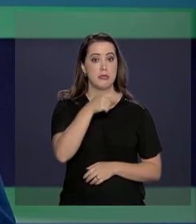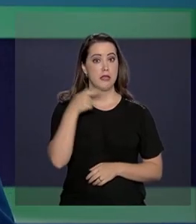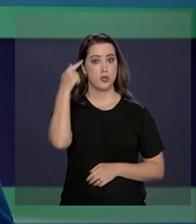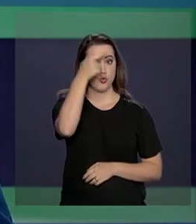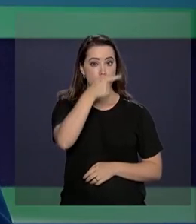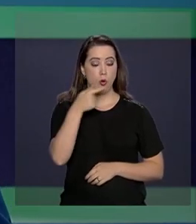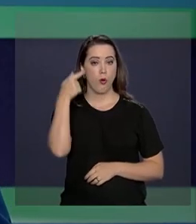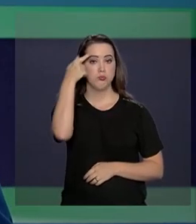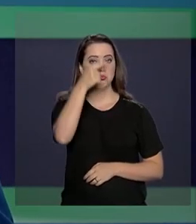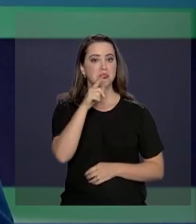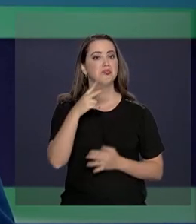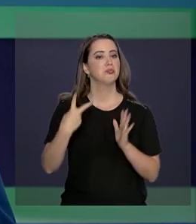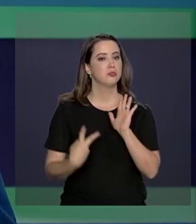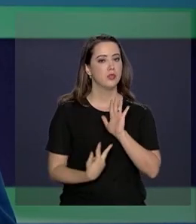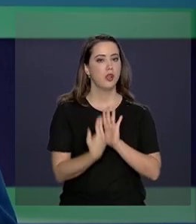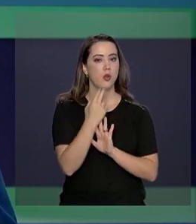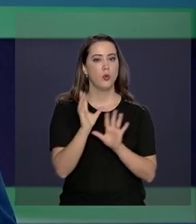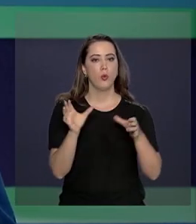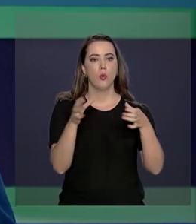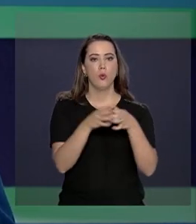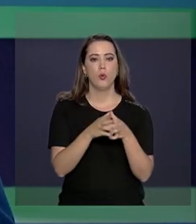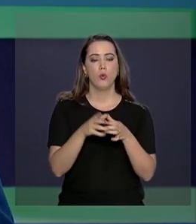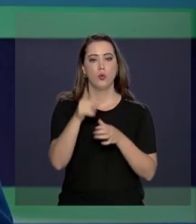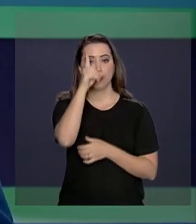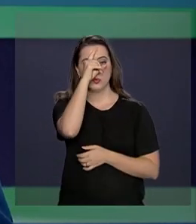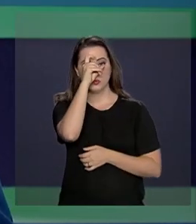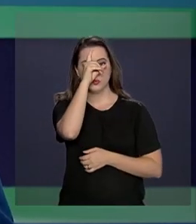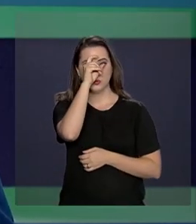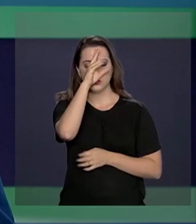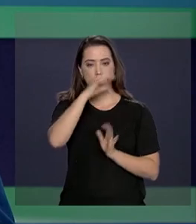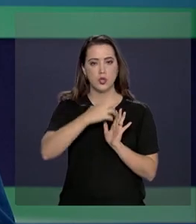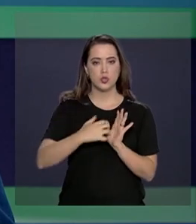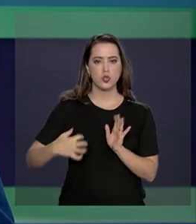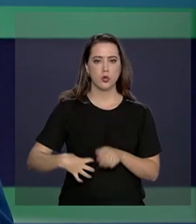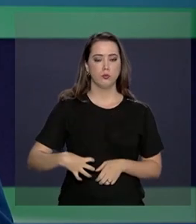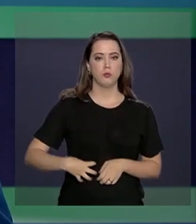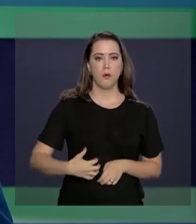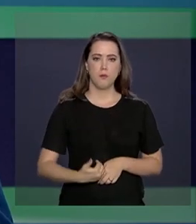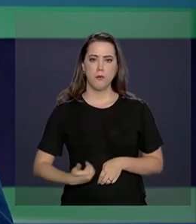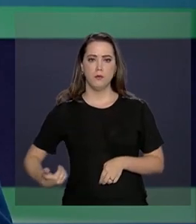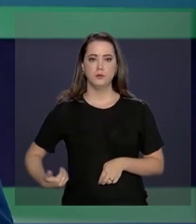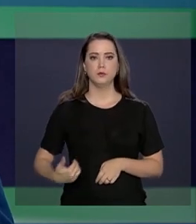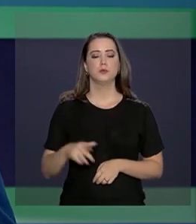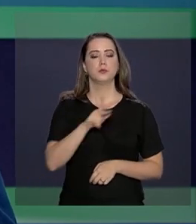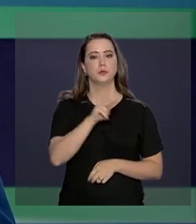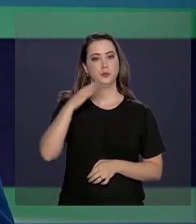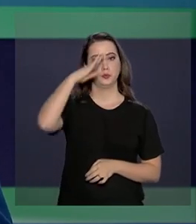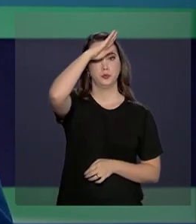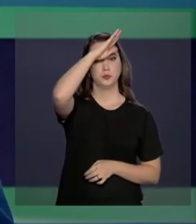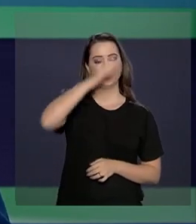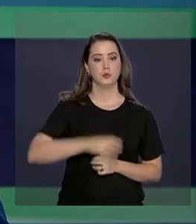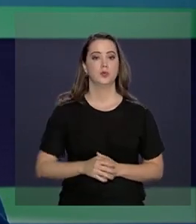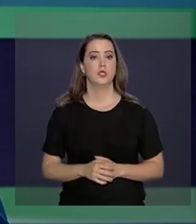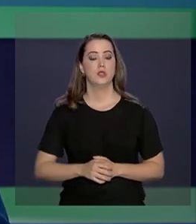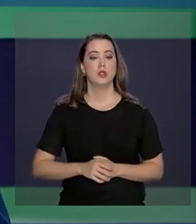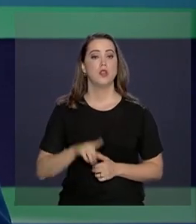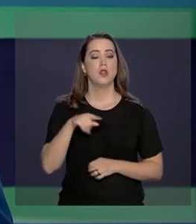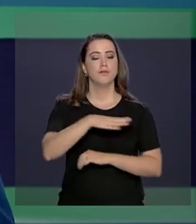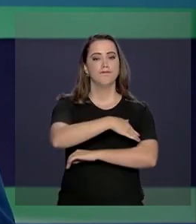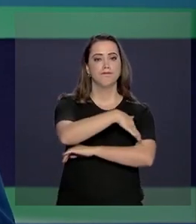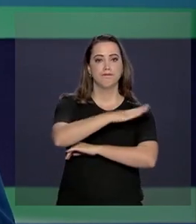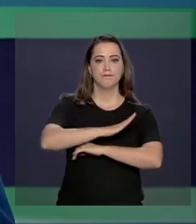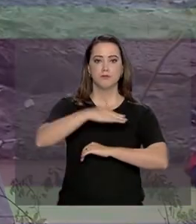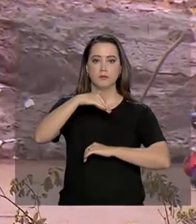7 horas de cirurgia e equipe médica do Hospital Albert Einstein retira a bolsa de colostomia do presidente Jair Bolsonaro. Em Brumadinho,